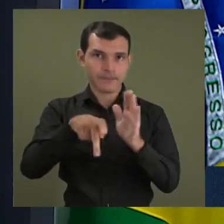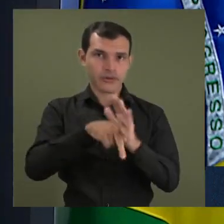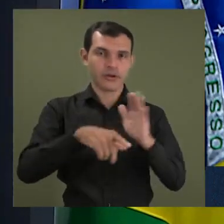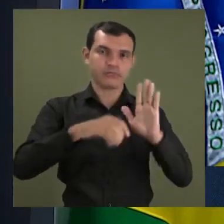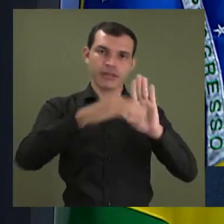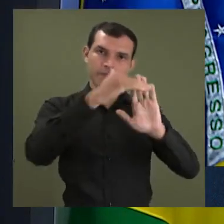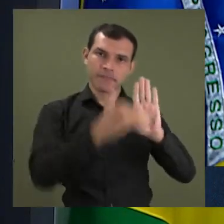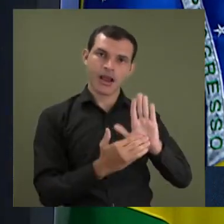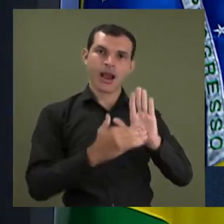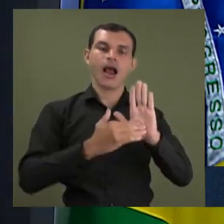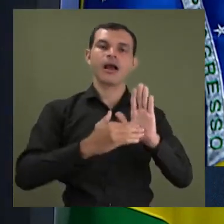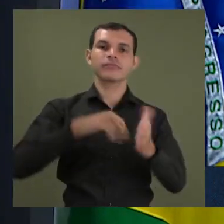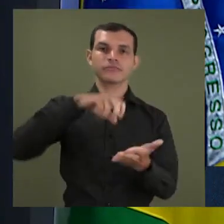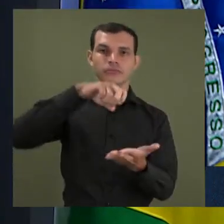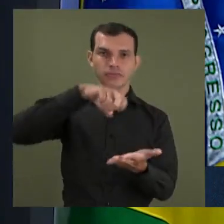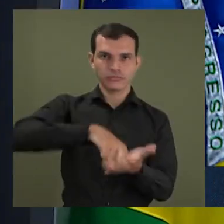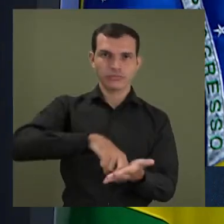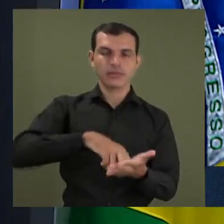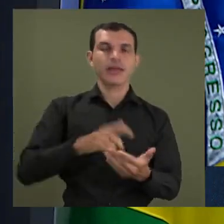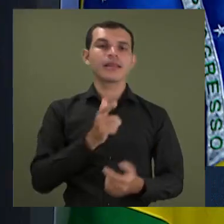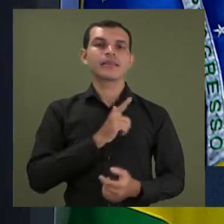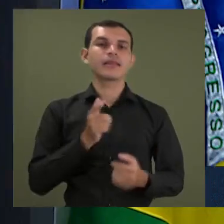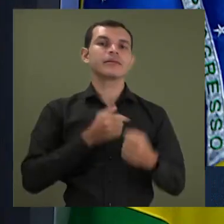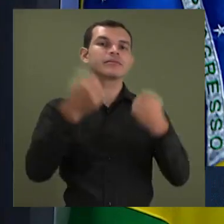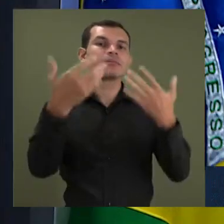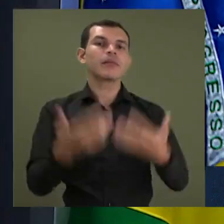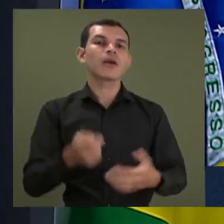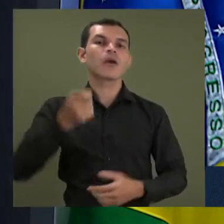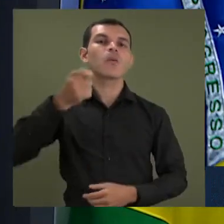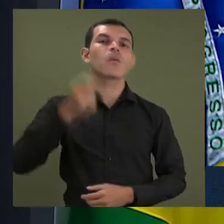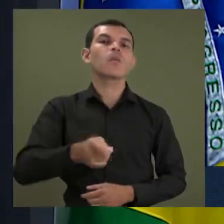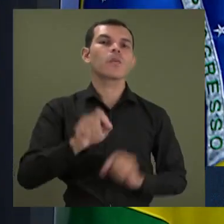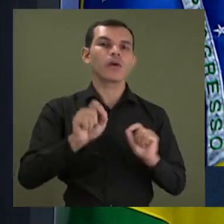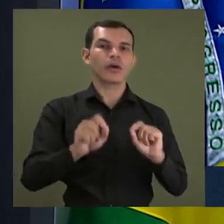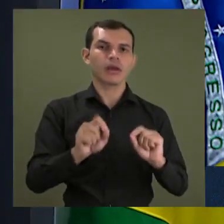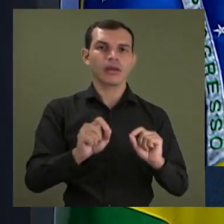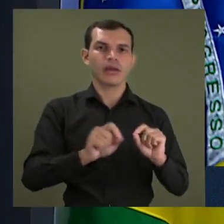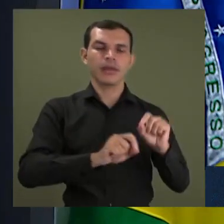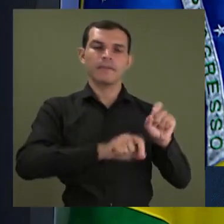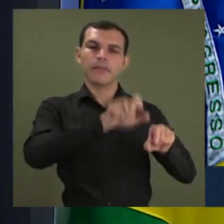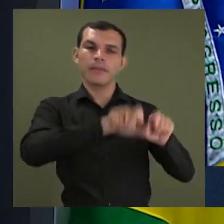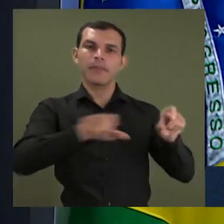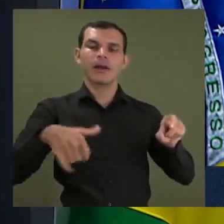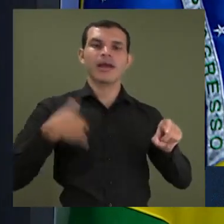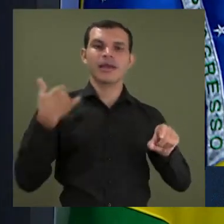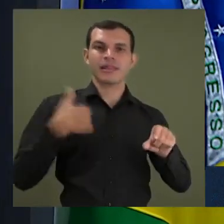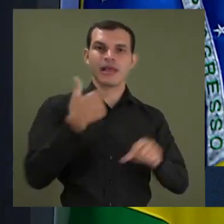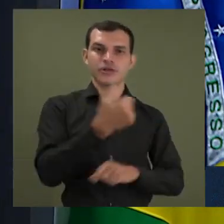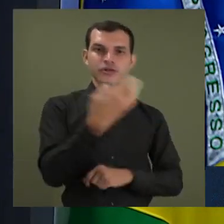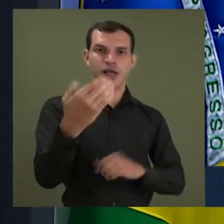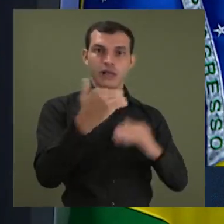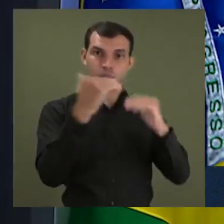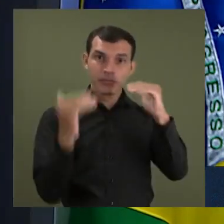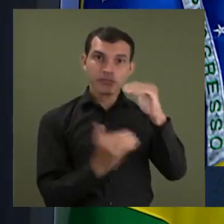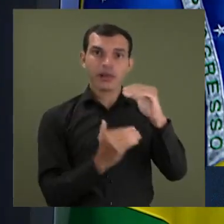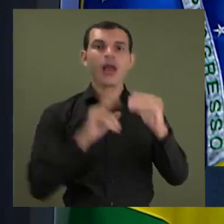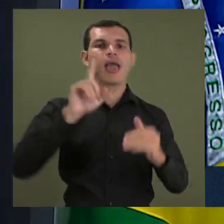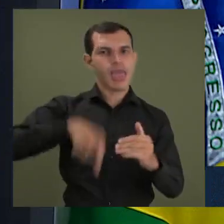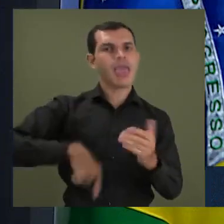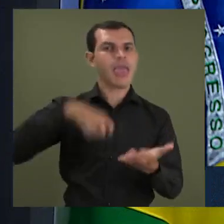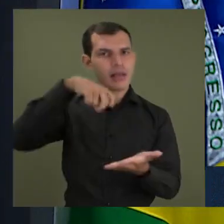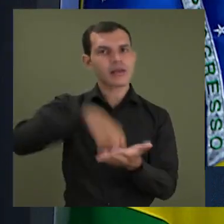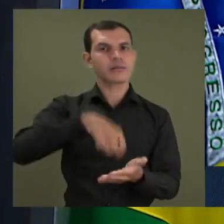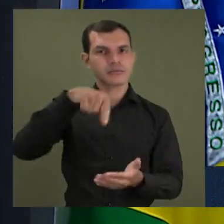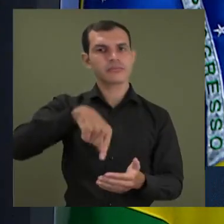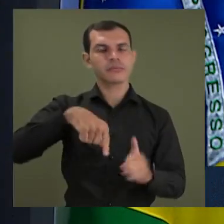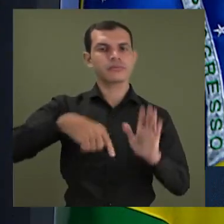toda relação sexual com menor de 14 anos é crime neste país. O STJ possui,